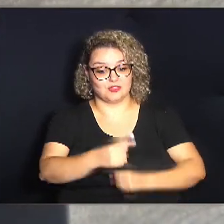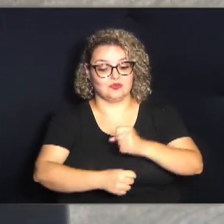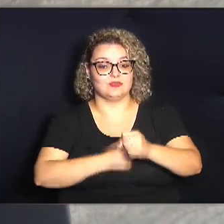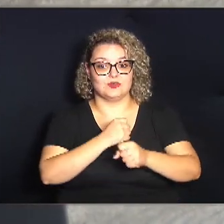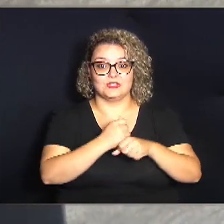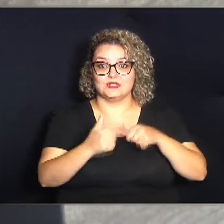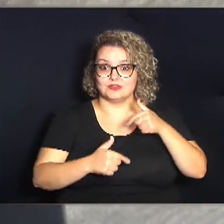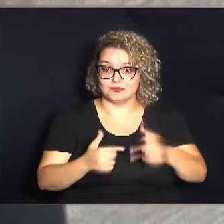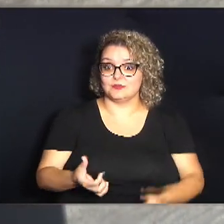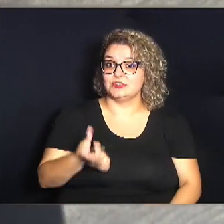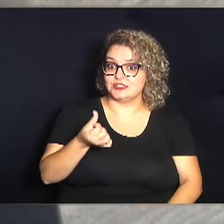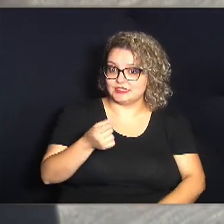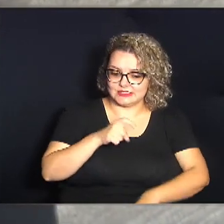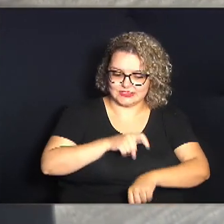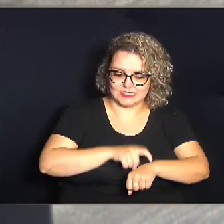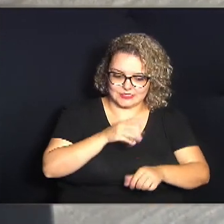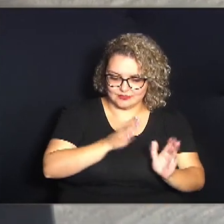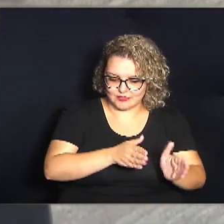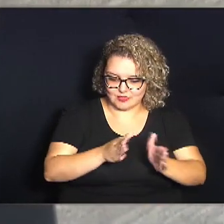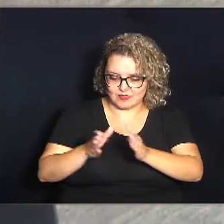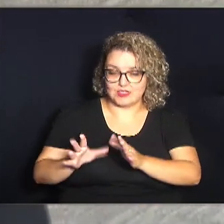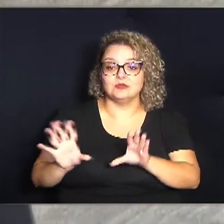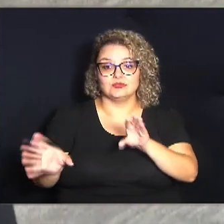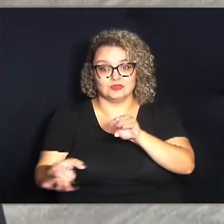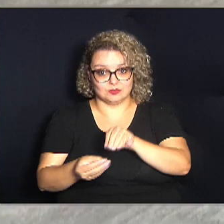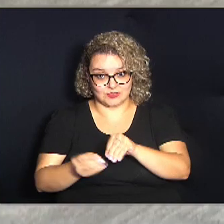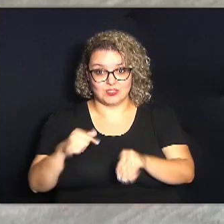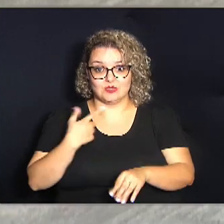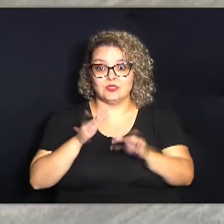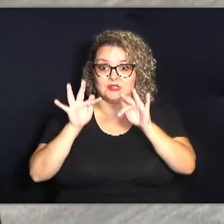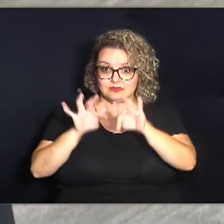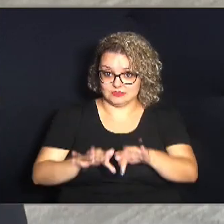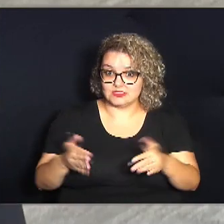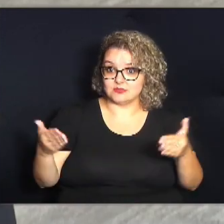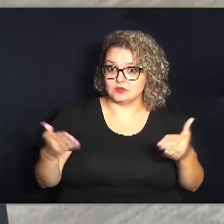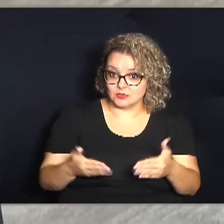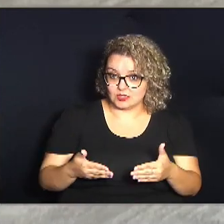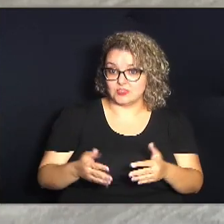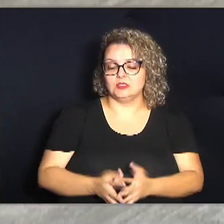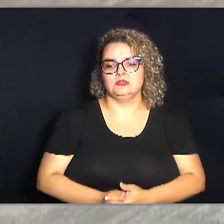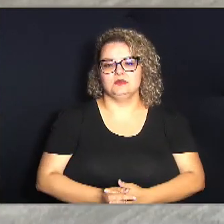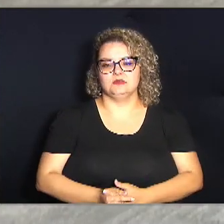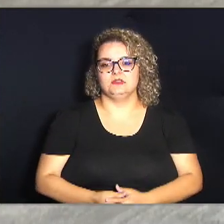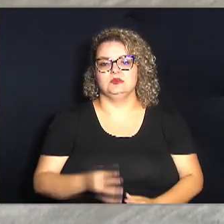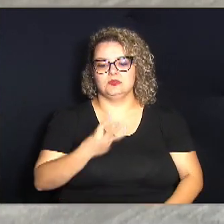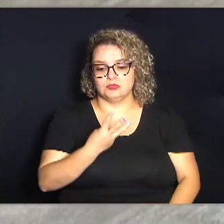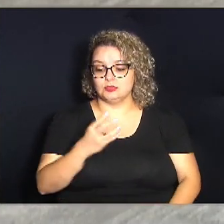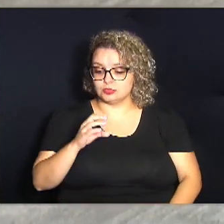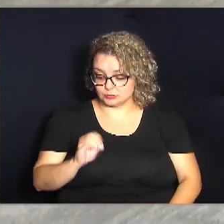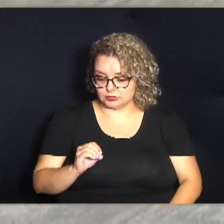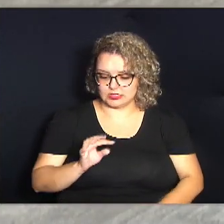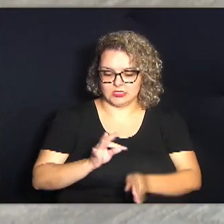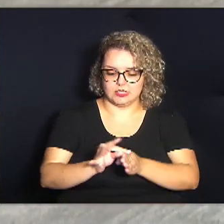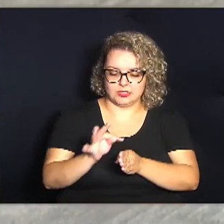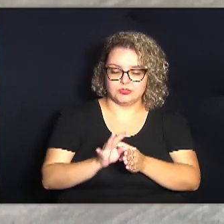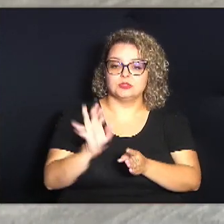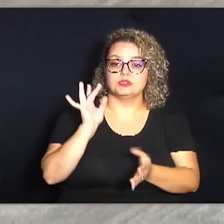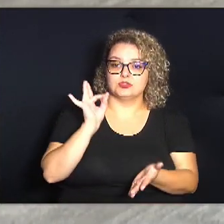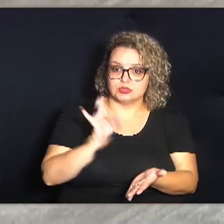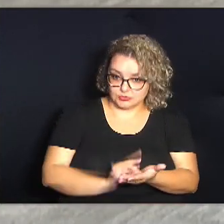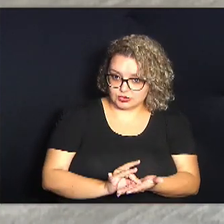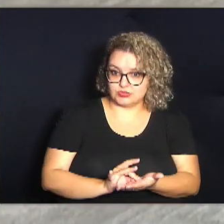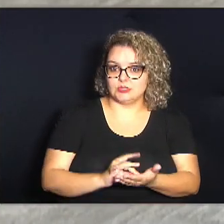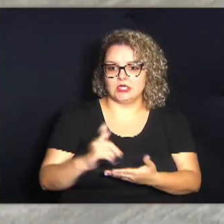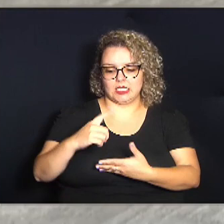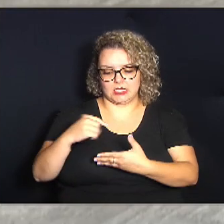trabalho, de 6 etapas concluídas, nós encerramos agora com 30 conselheiros tutelares